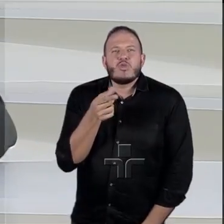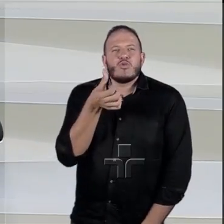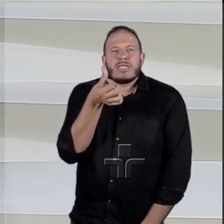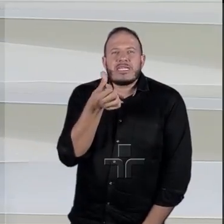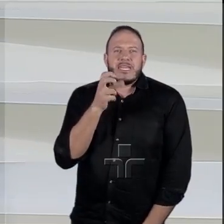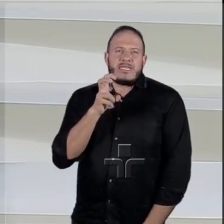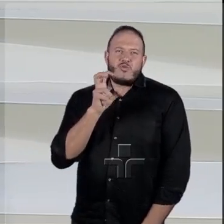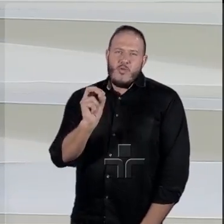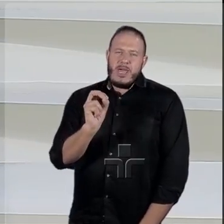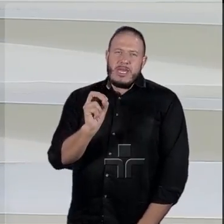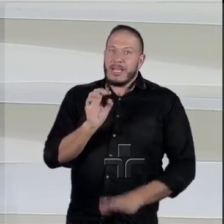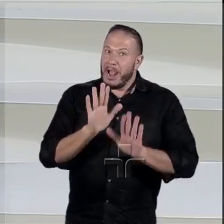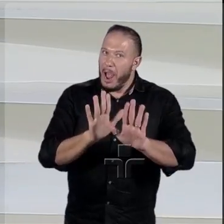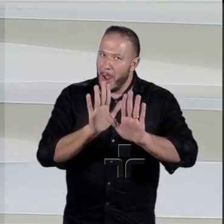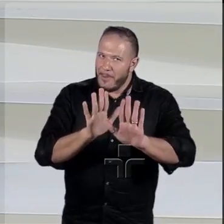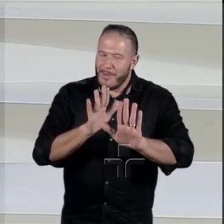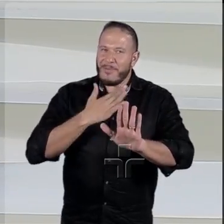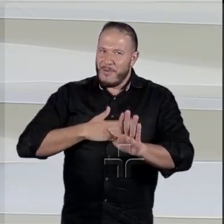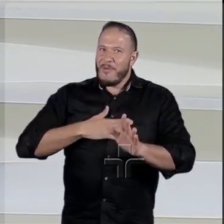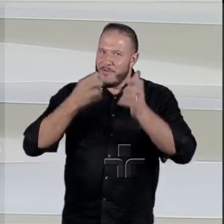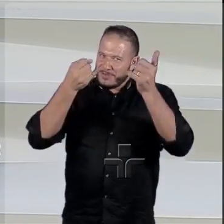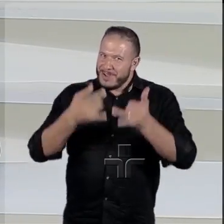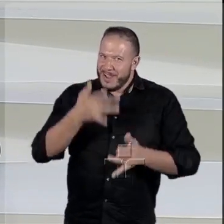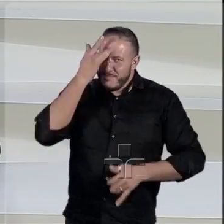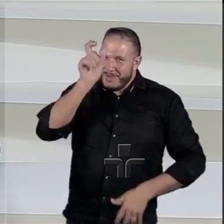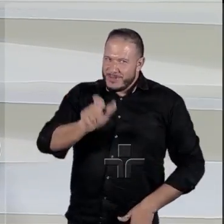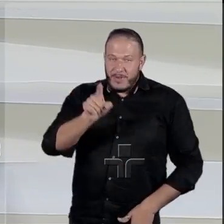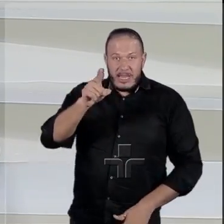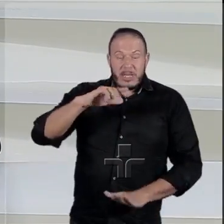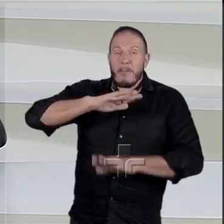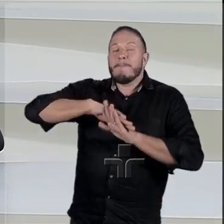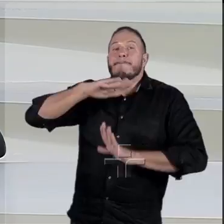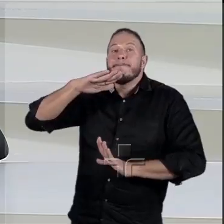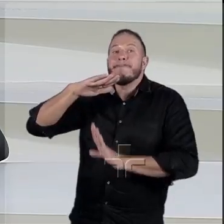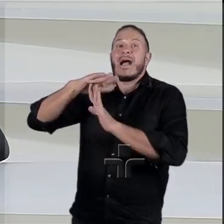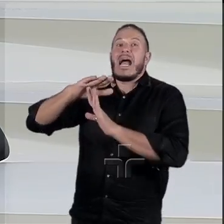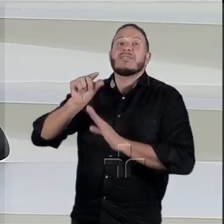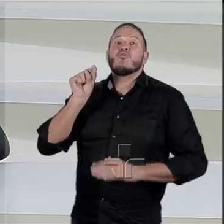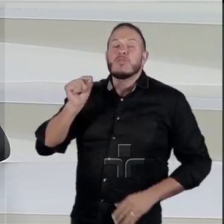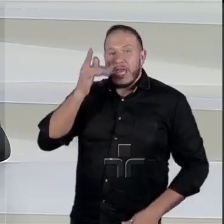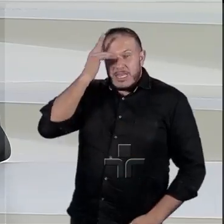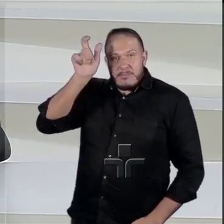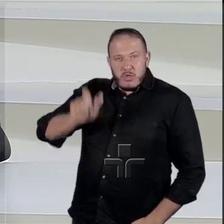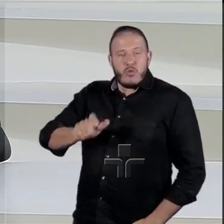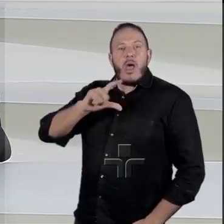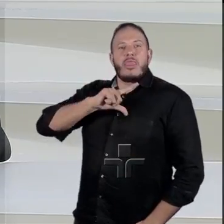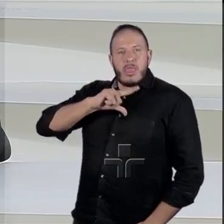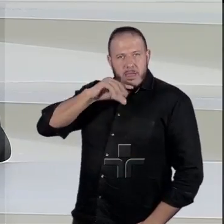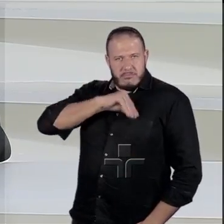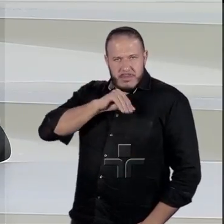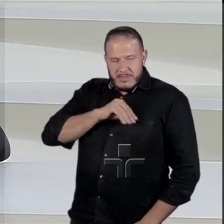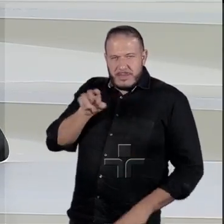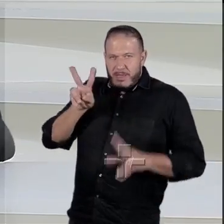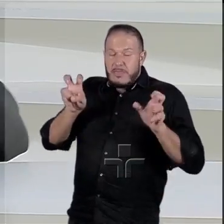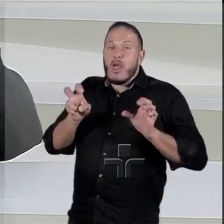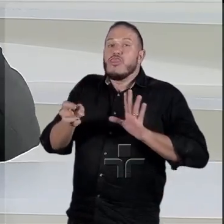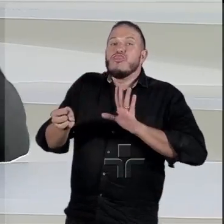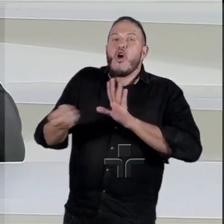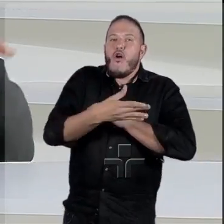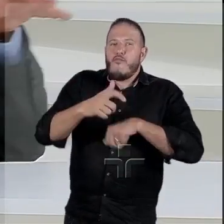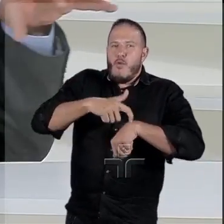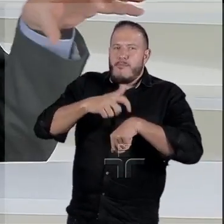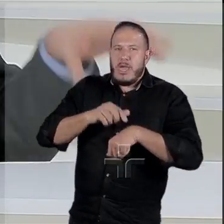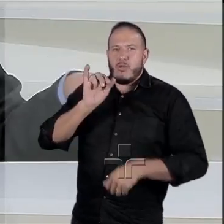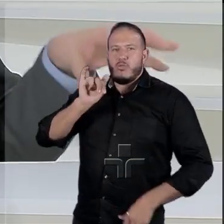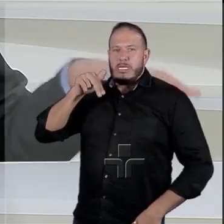deixa eu esclarecer o telespectador. Esse é o máximo que as pessoas teriam nesse novo INSS. Mas